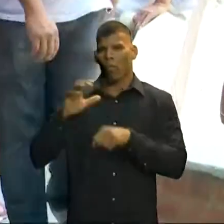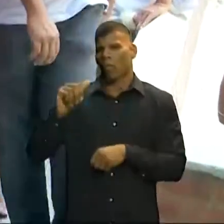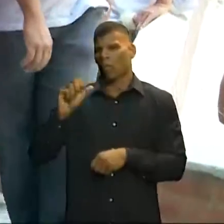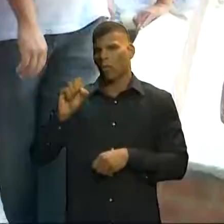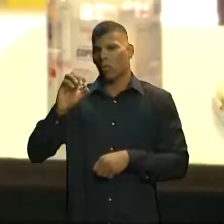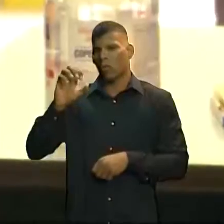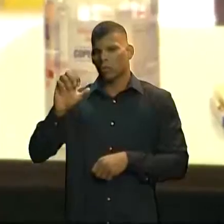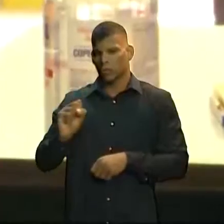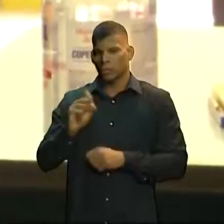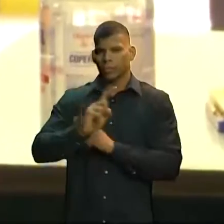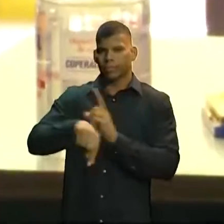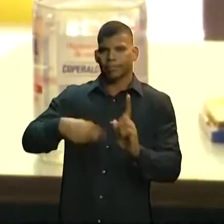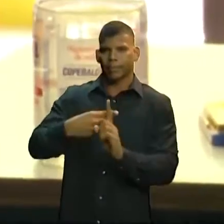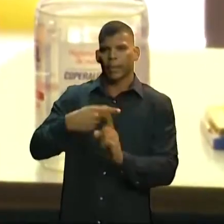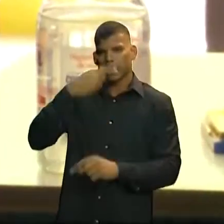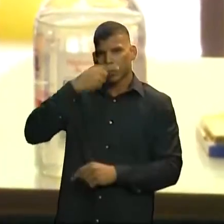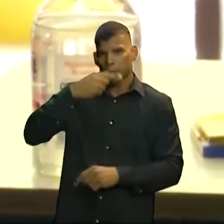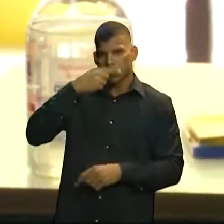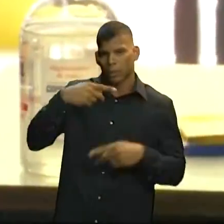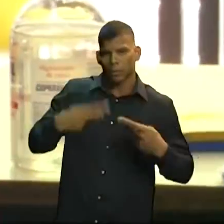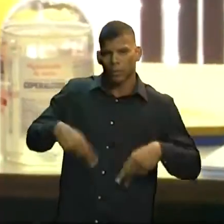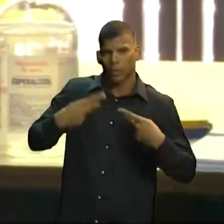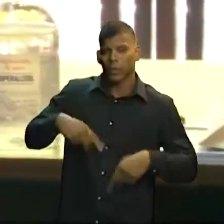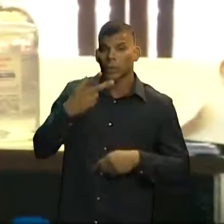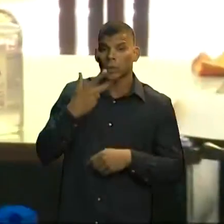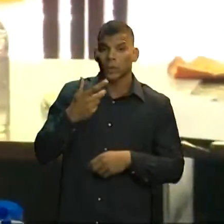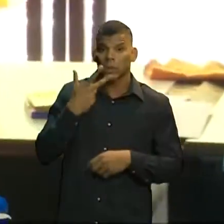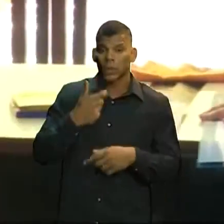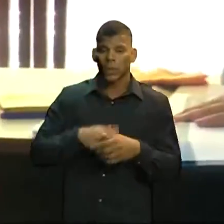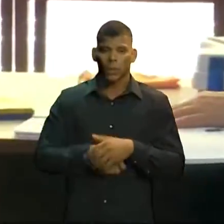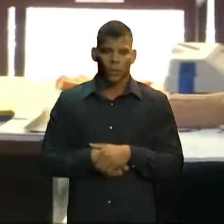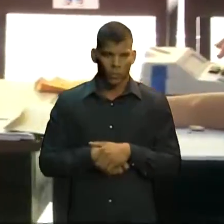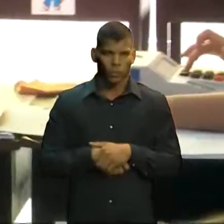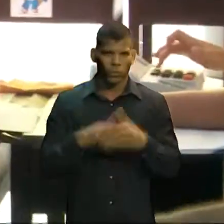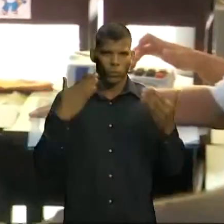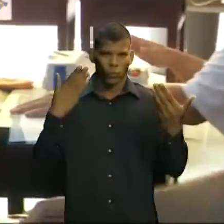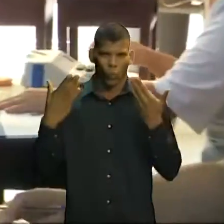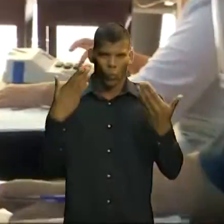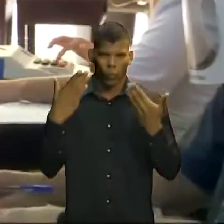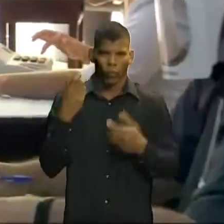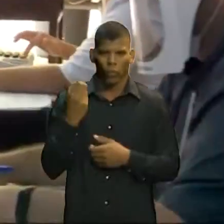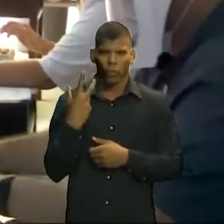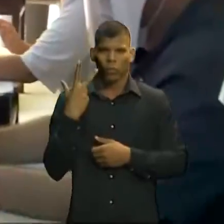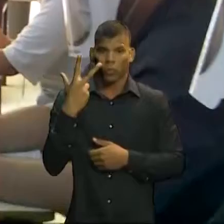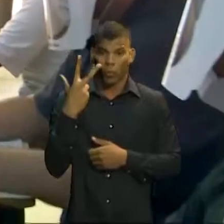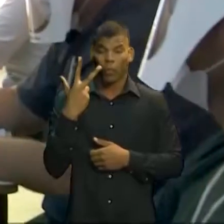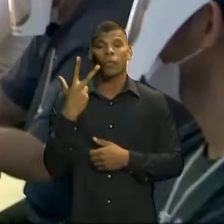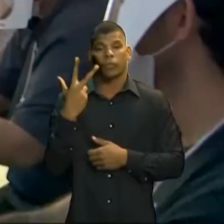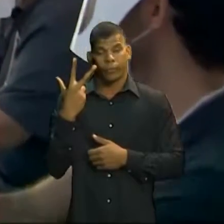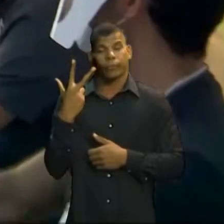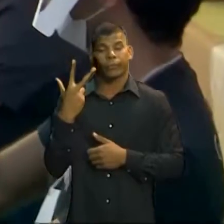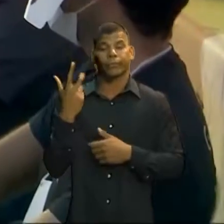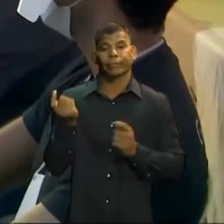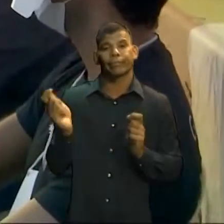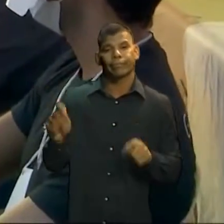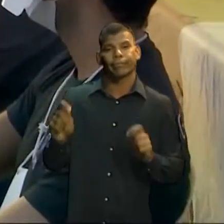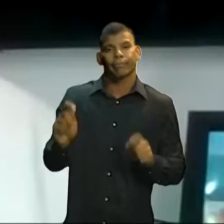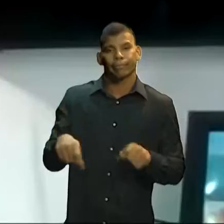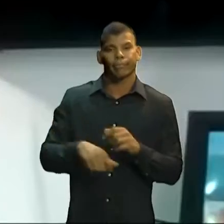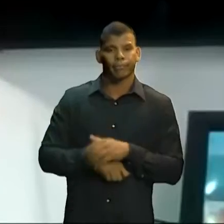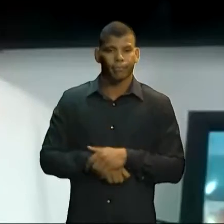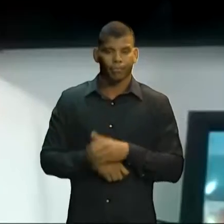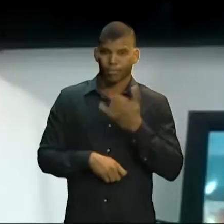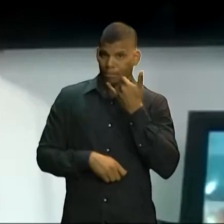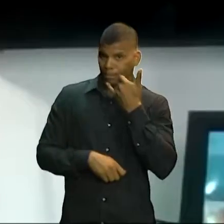gripe no Ceará. Também é possível tirar dúvidas pelo telefone através do Disque Eleitor, no número 148.